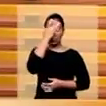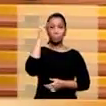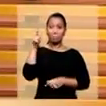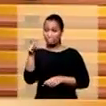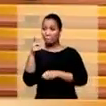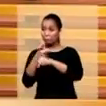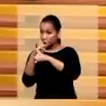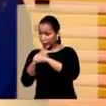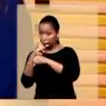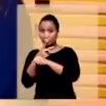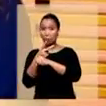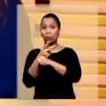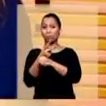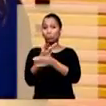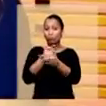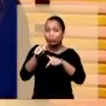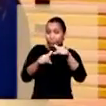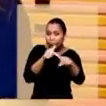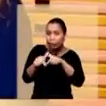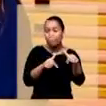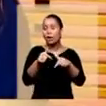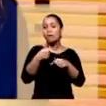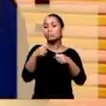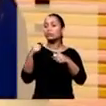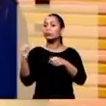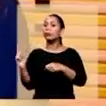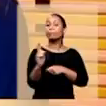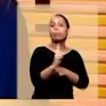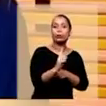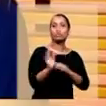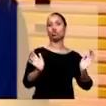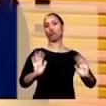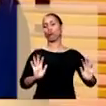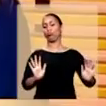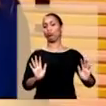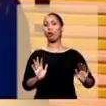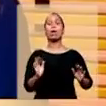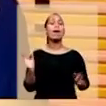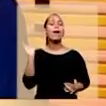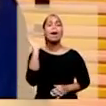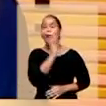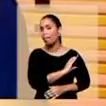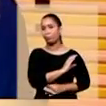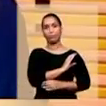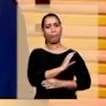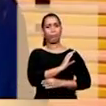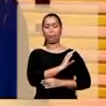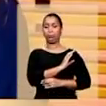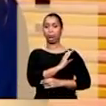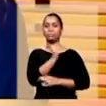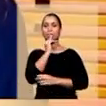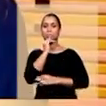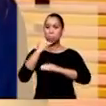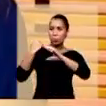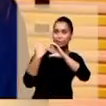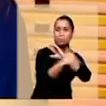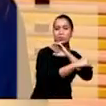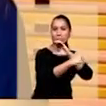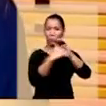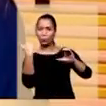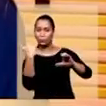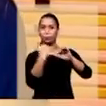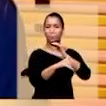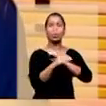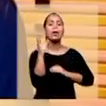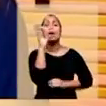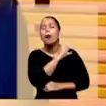que está buscando emprego também não depende que a gente encaminhe. Entendi. Então, é tudo muito rápido. E, com isso, a gente